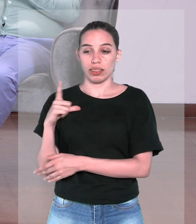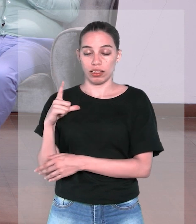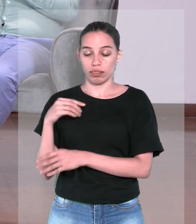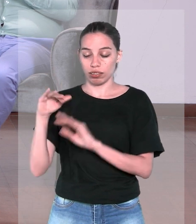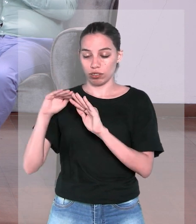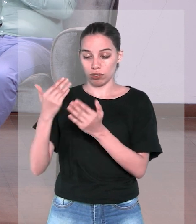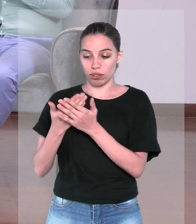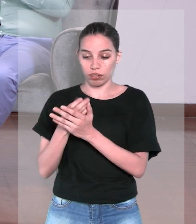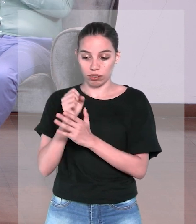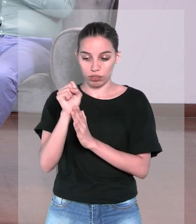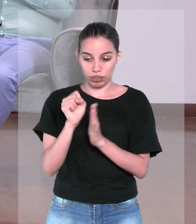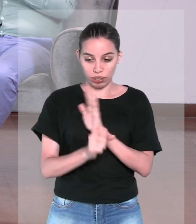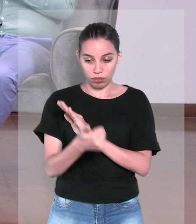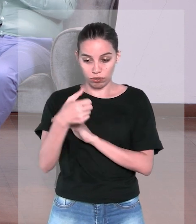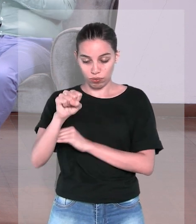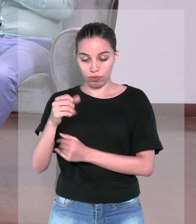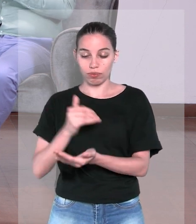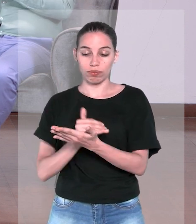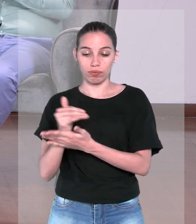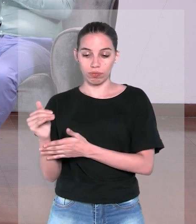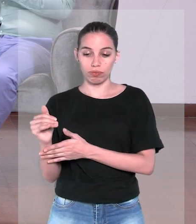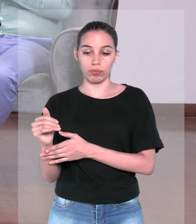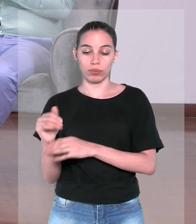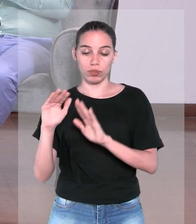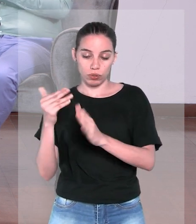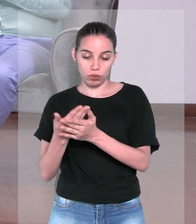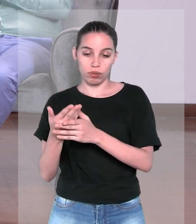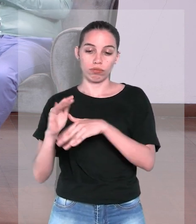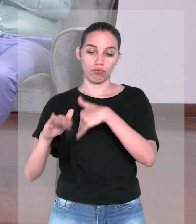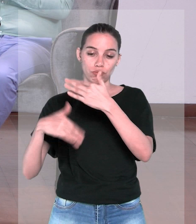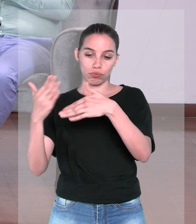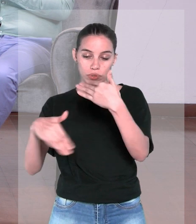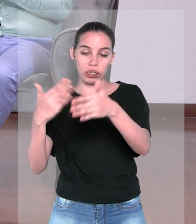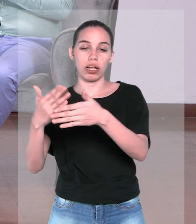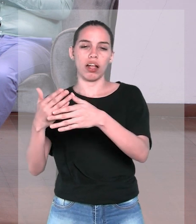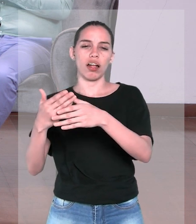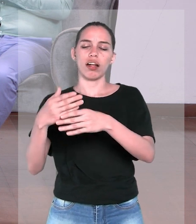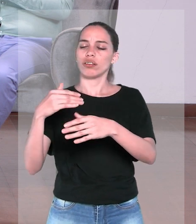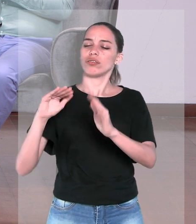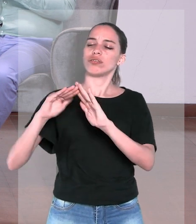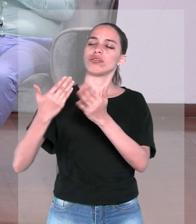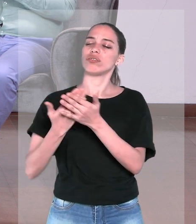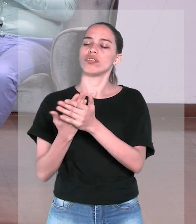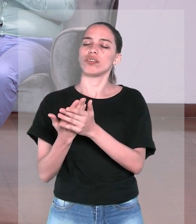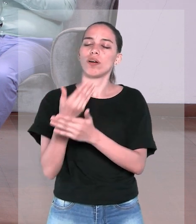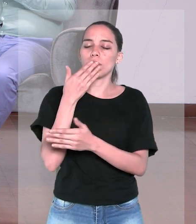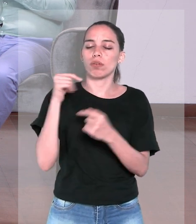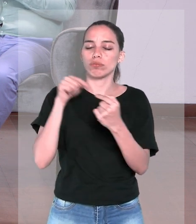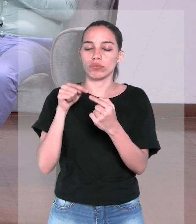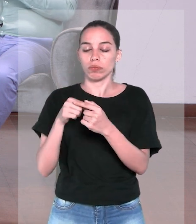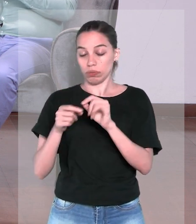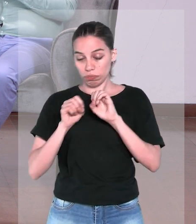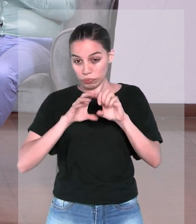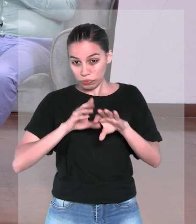vai encontrar vários vestígios dessa violência na escola. Vários